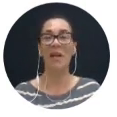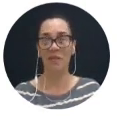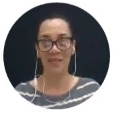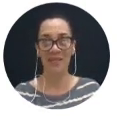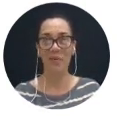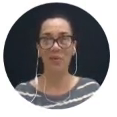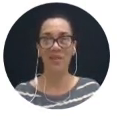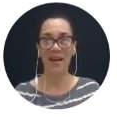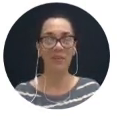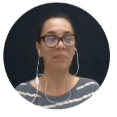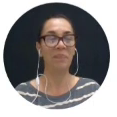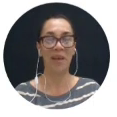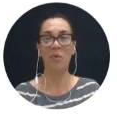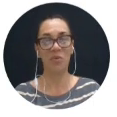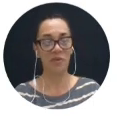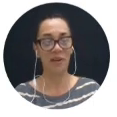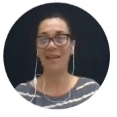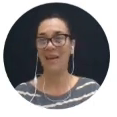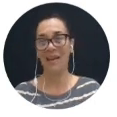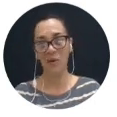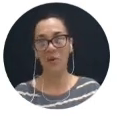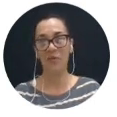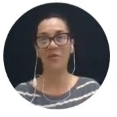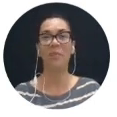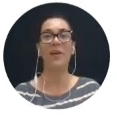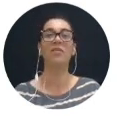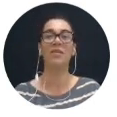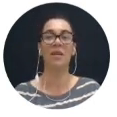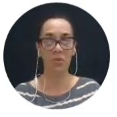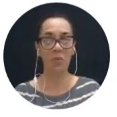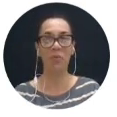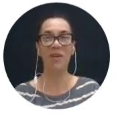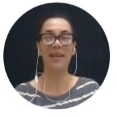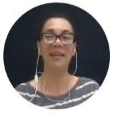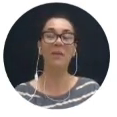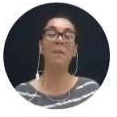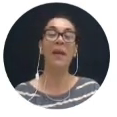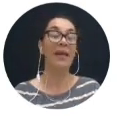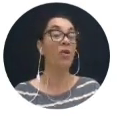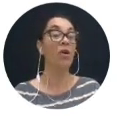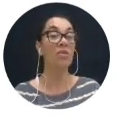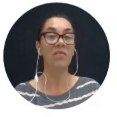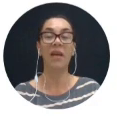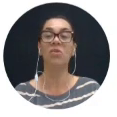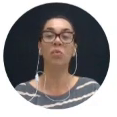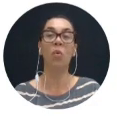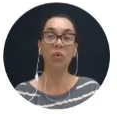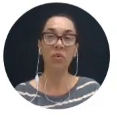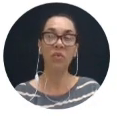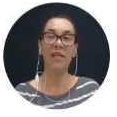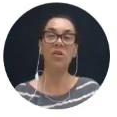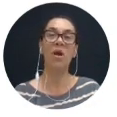Eu espero que vocês tenham gostado, né? Como eu já falei, eu e o professor Pedro fizemos tudo com muito carinho. E nós nos vemos